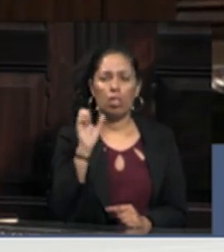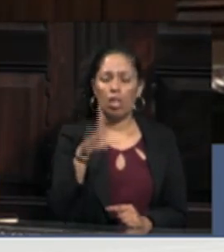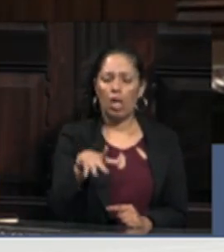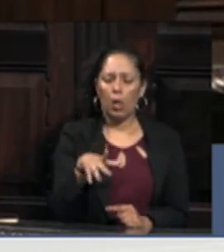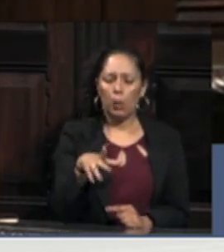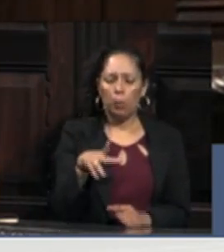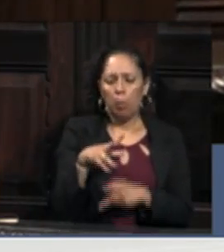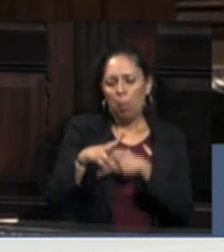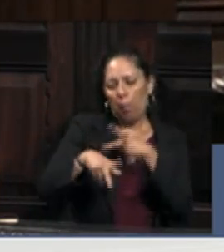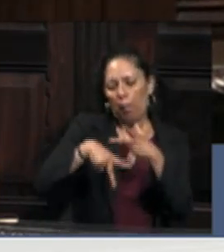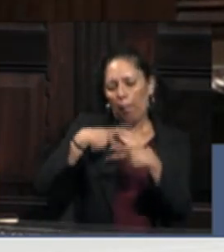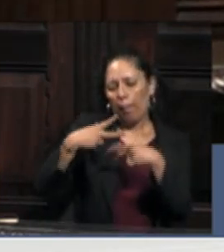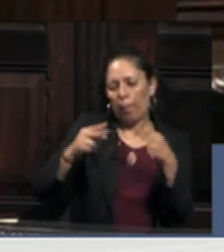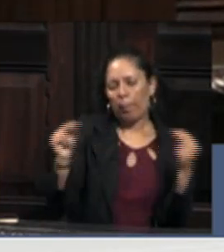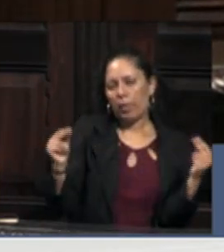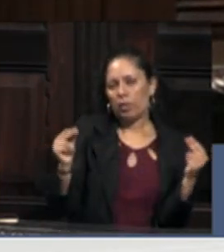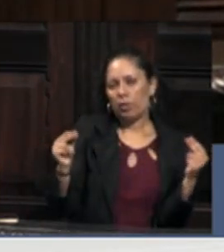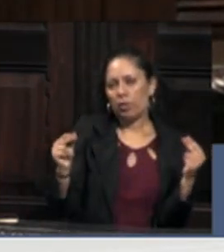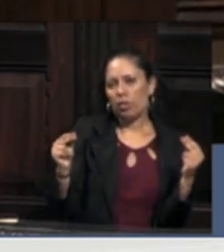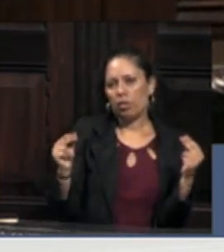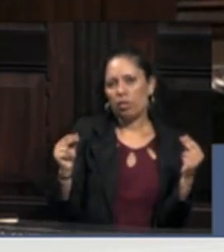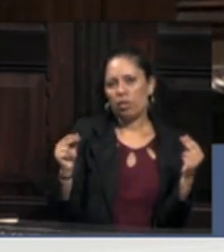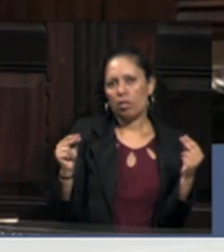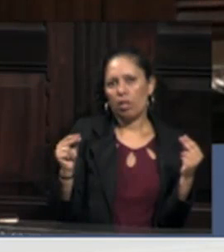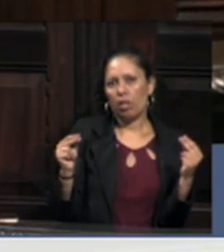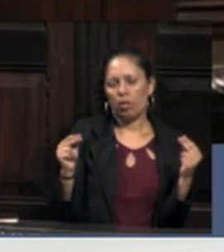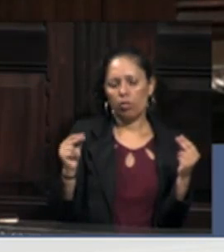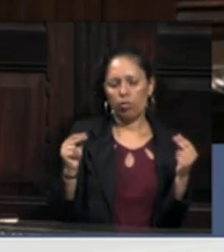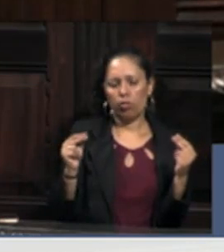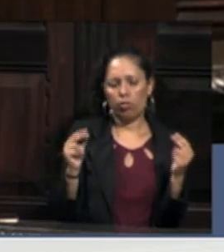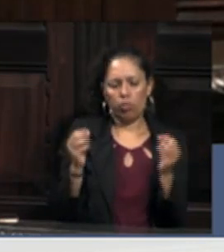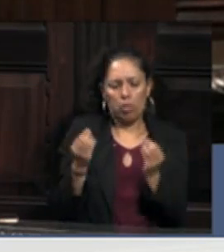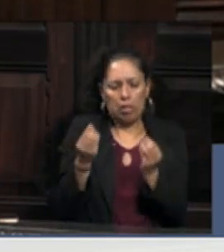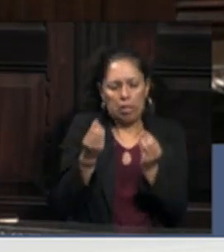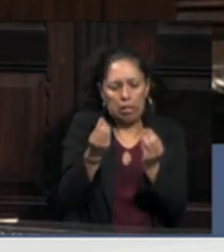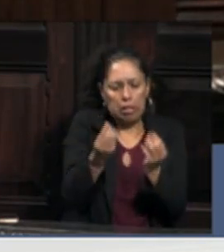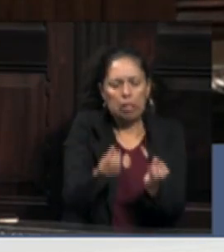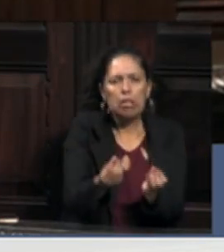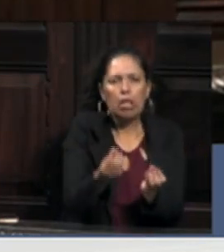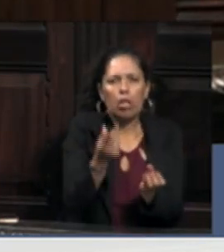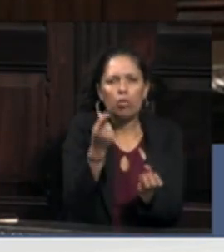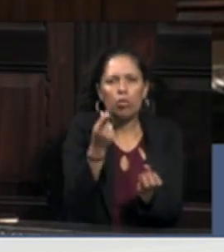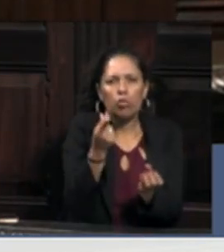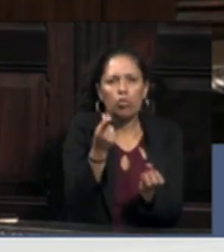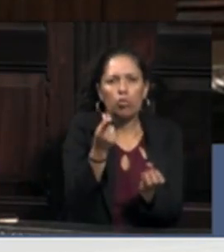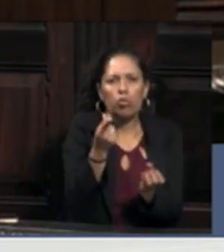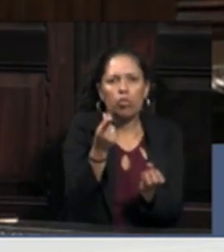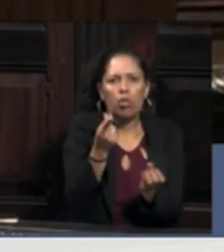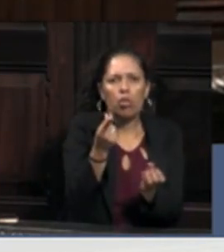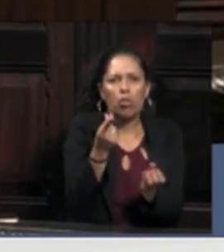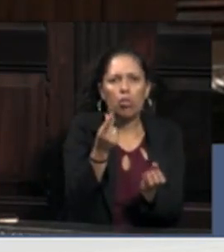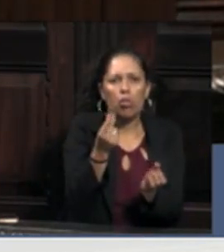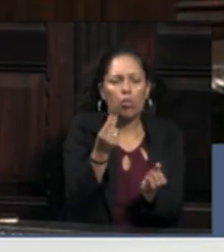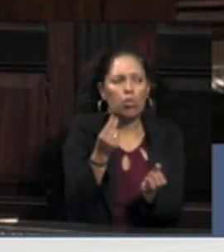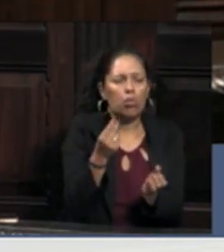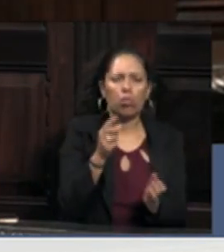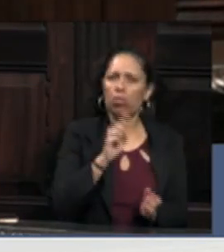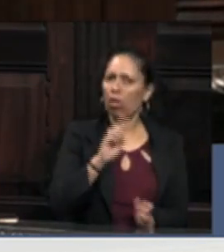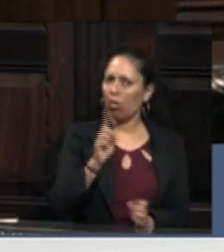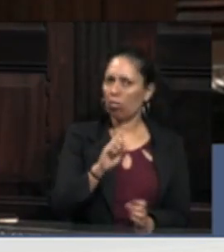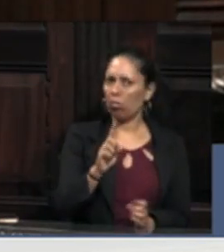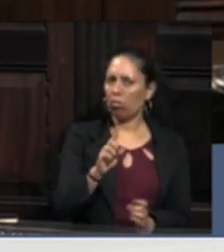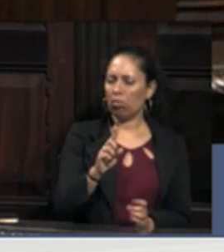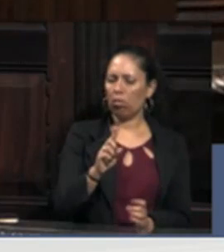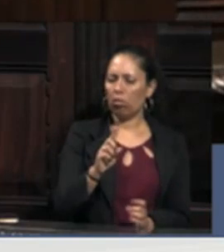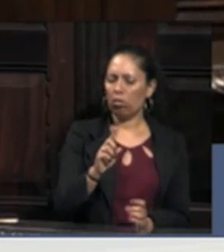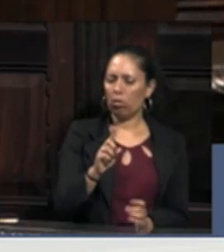penduricalho qualquer no seu contra-cheque, no conjunto de sua remuneração. A dedicação